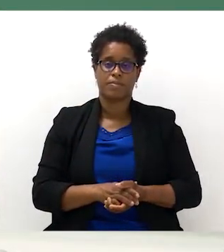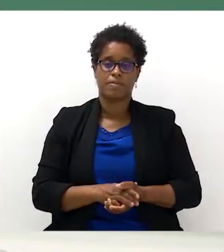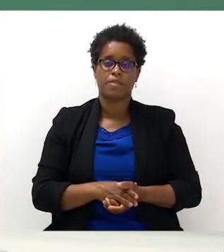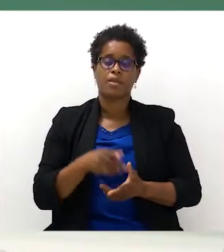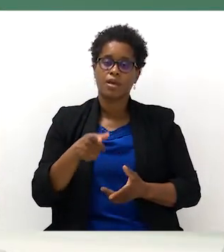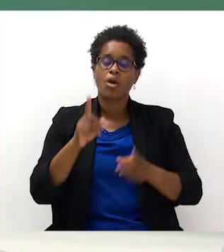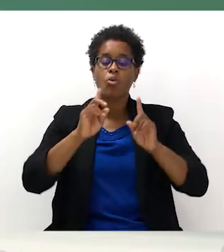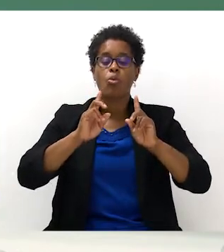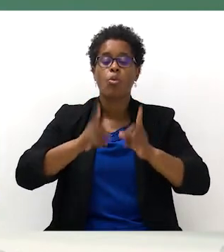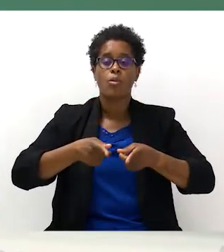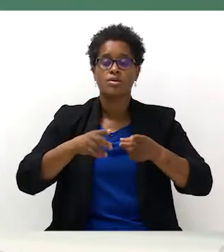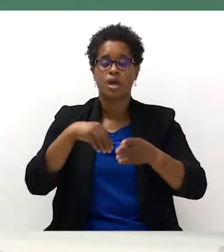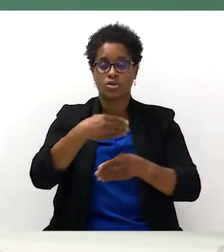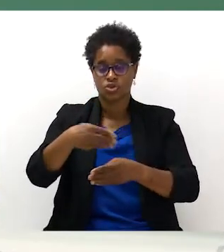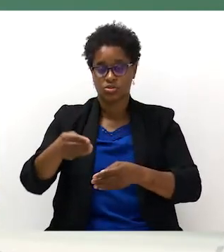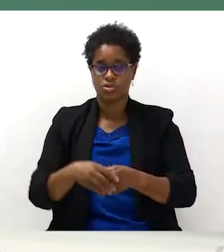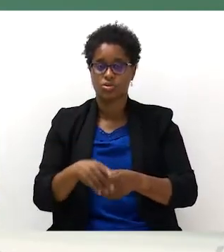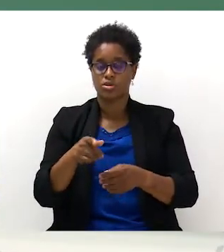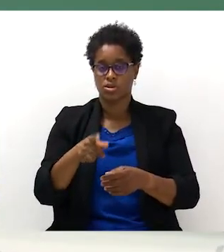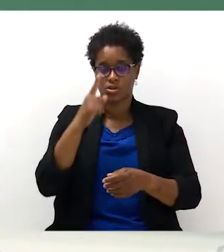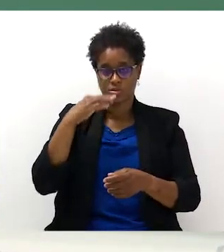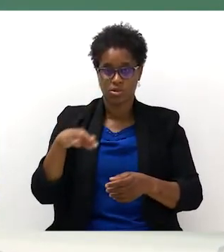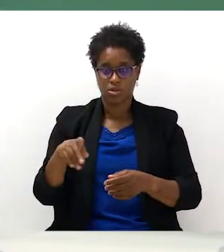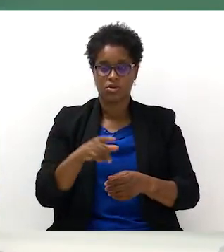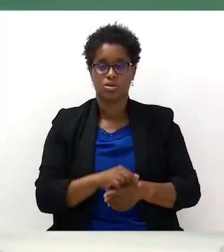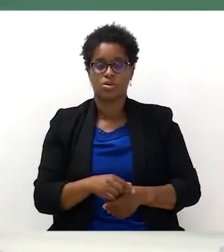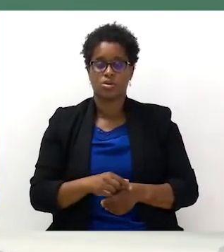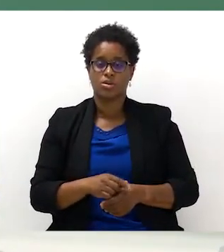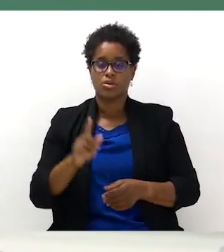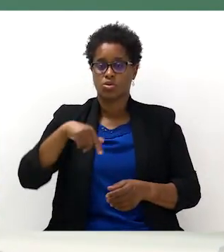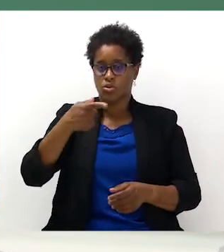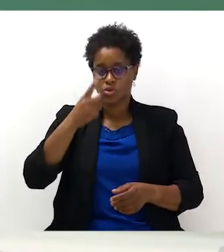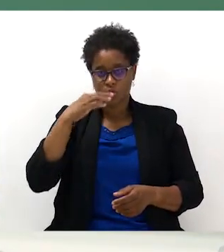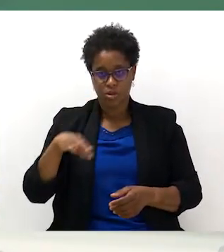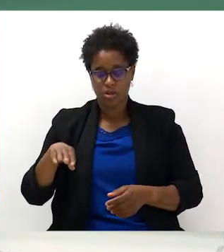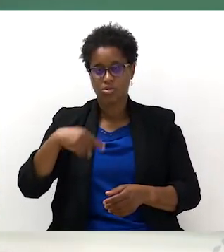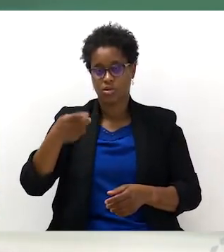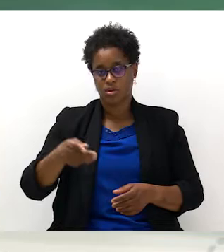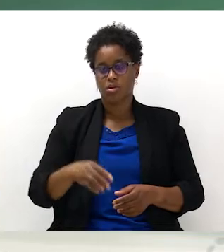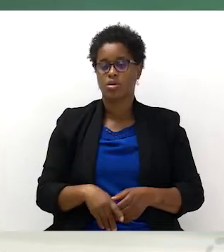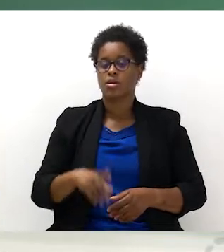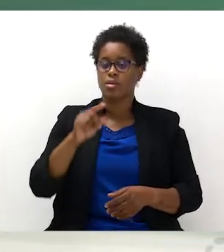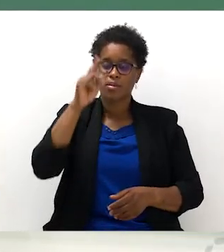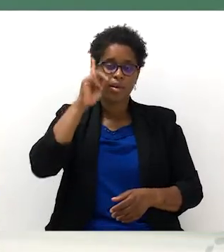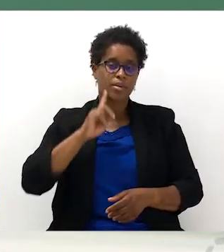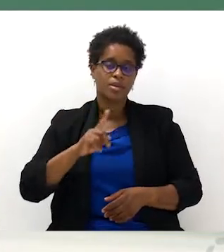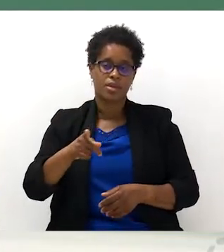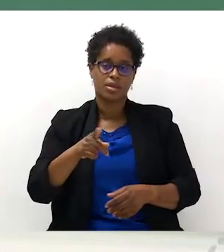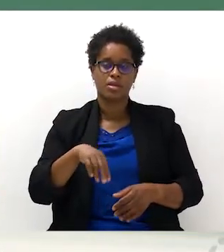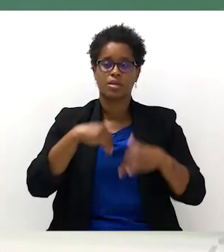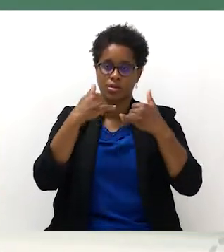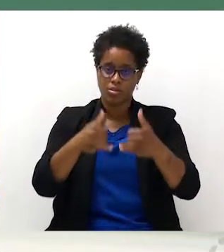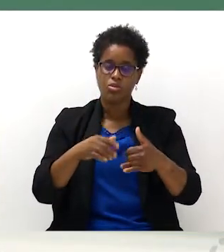Vamos aqui começar a distribuição. Vai para este menino, vai para outro menino e para a menina.